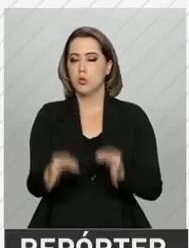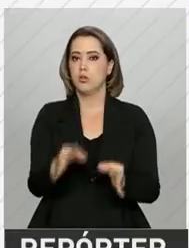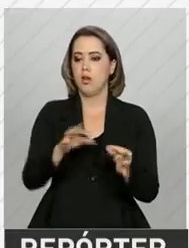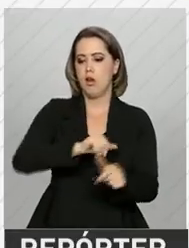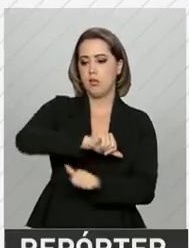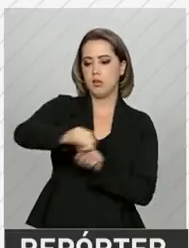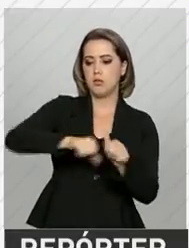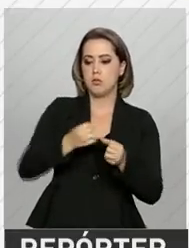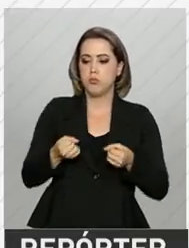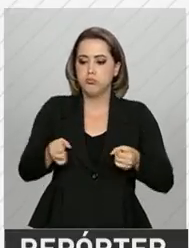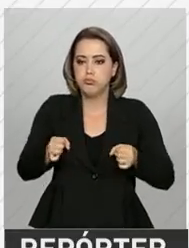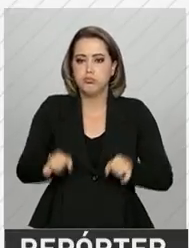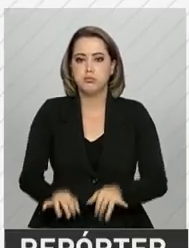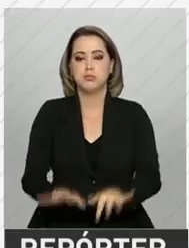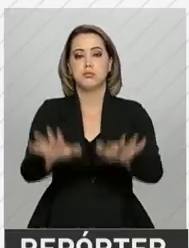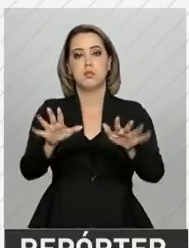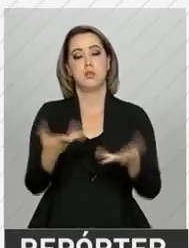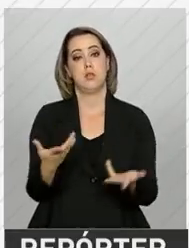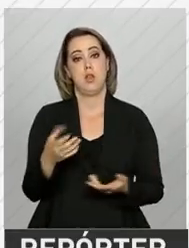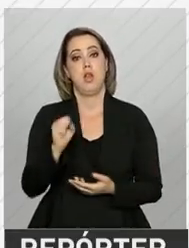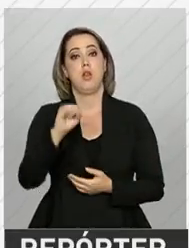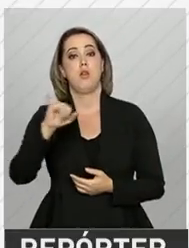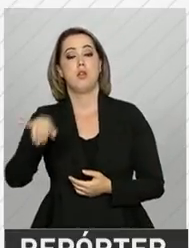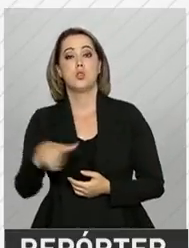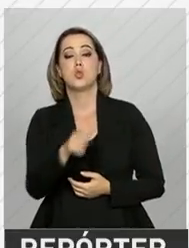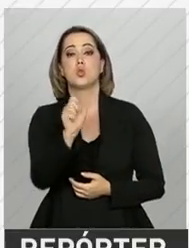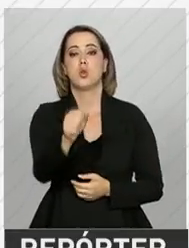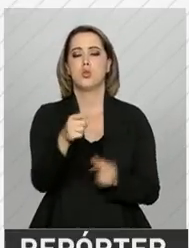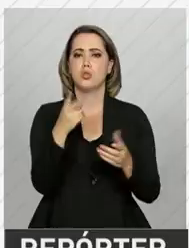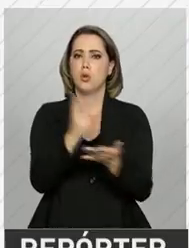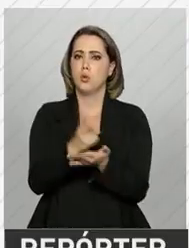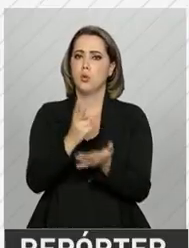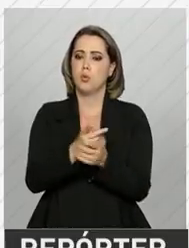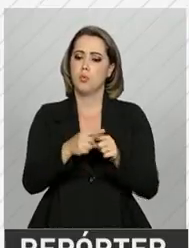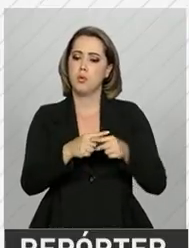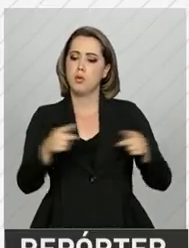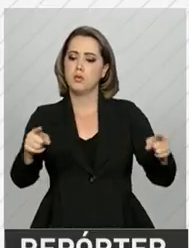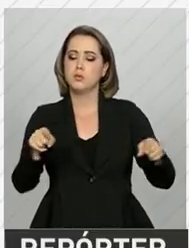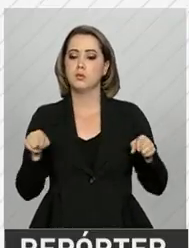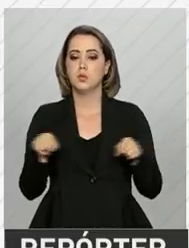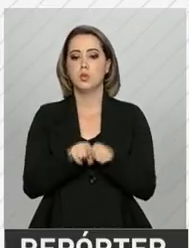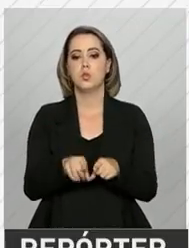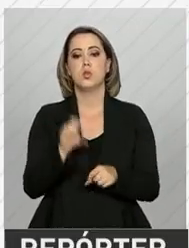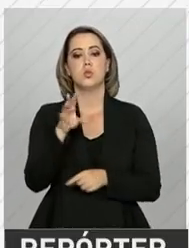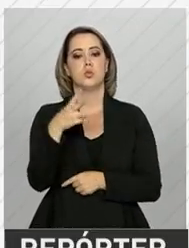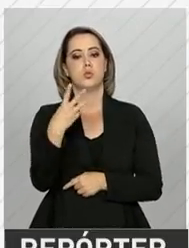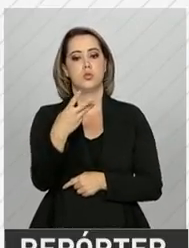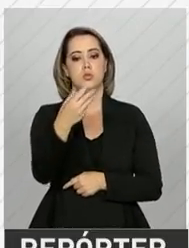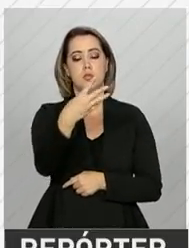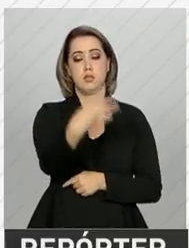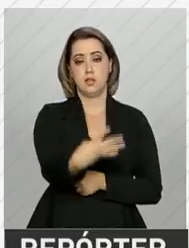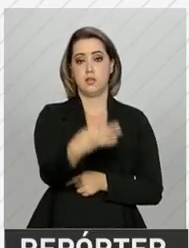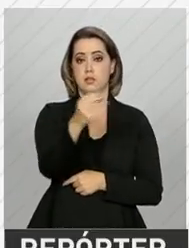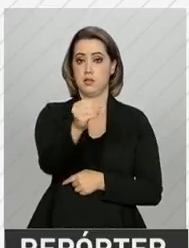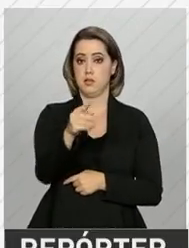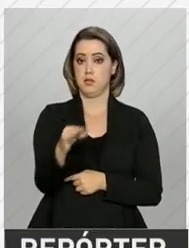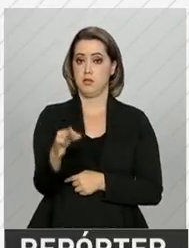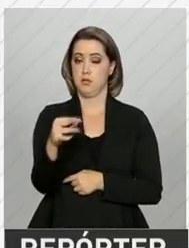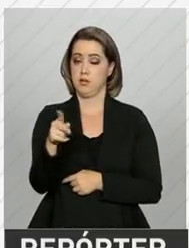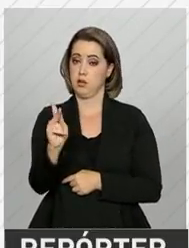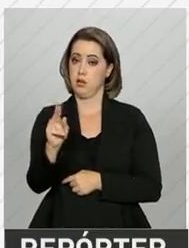de óleo, enquanto a soja produz no mesmo espaço apenas cerca de 340 quilos. E toda